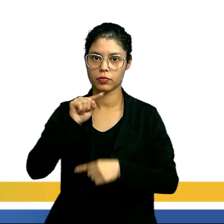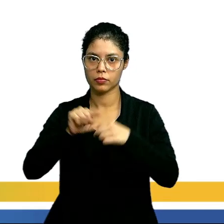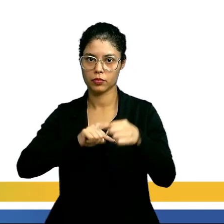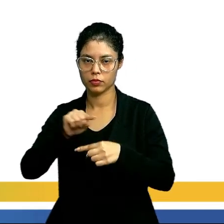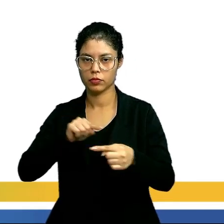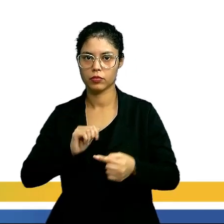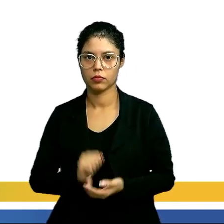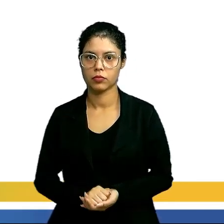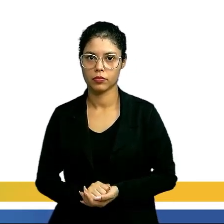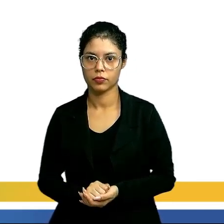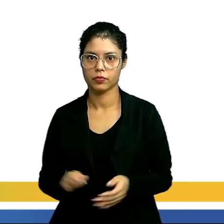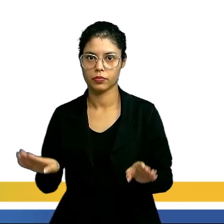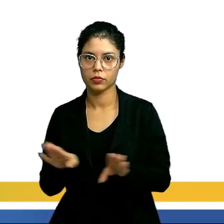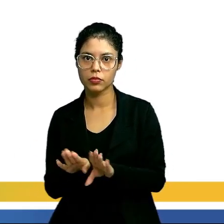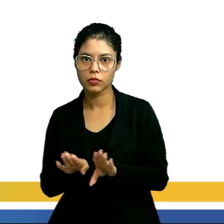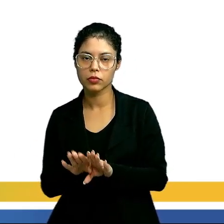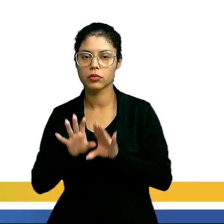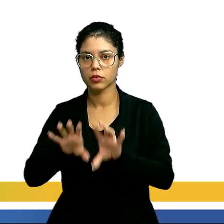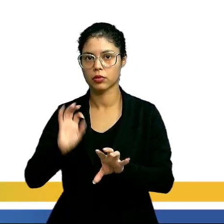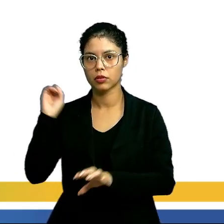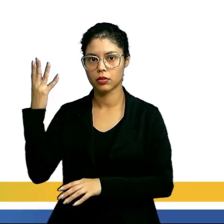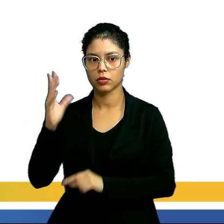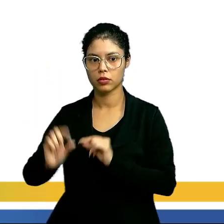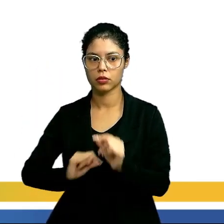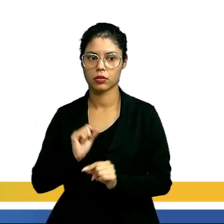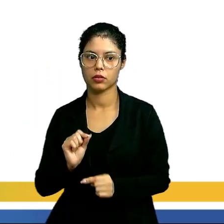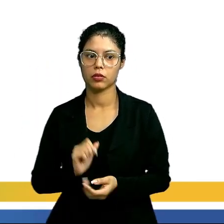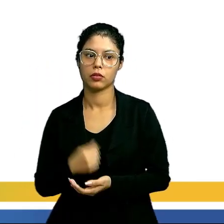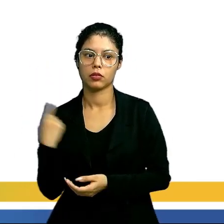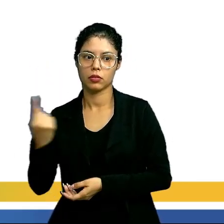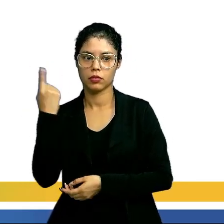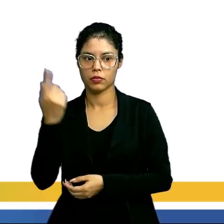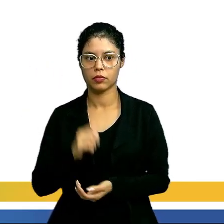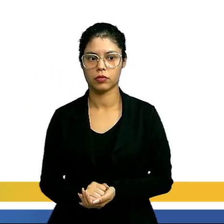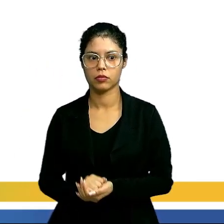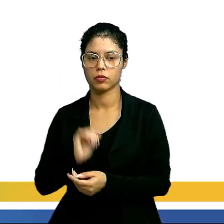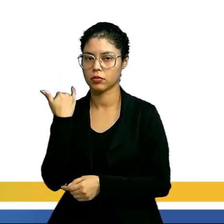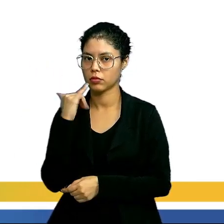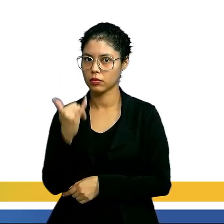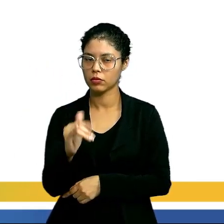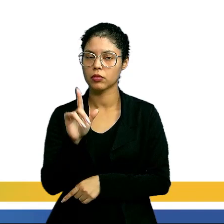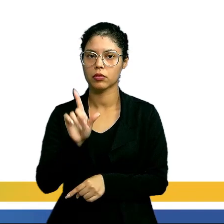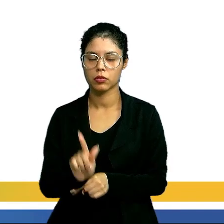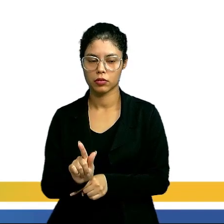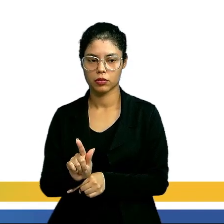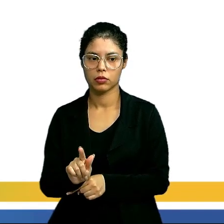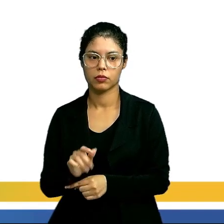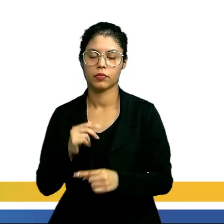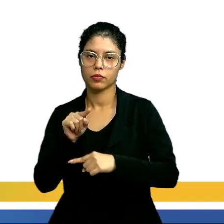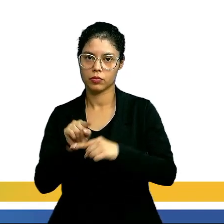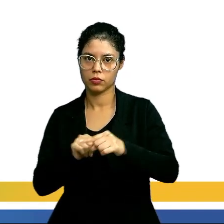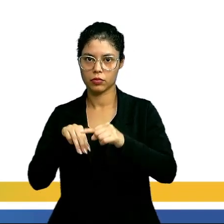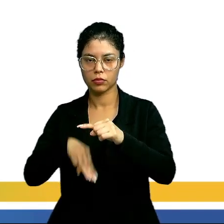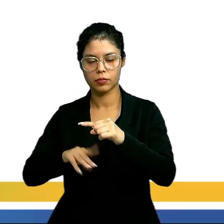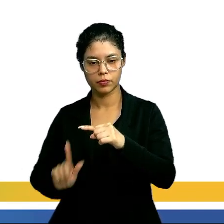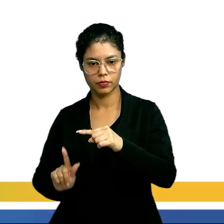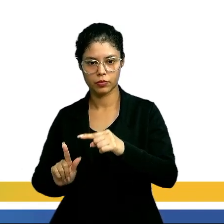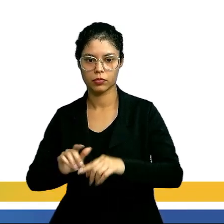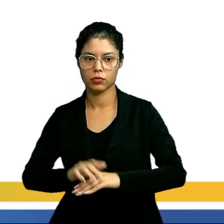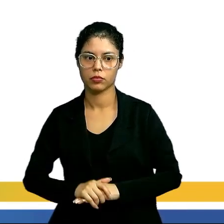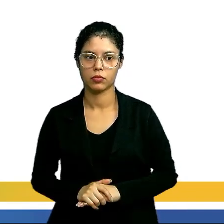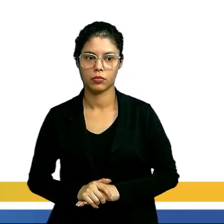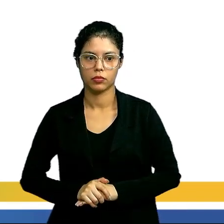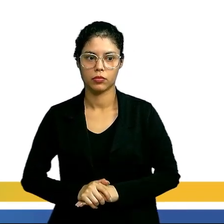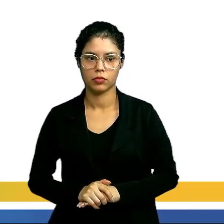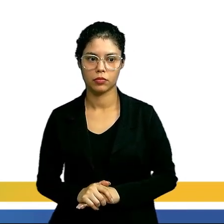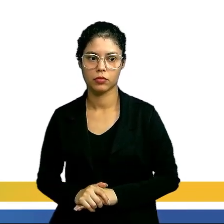lado da igualdade, dividindo. Dessa forma, a altura será igual a energia potencial gravitacional dividido pela massa vezes